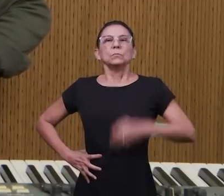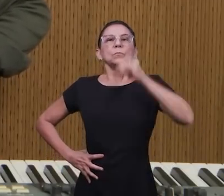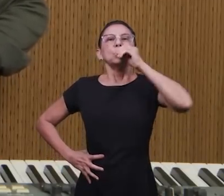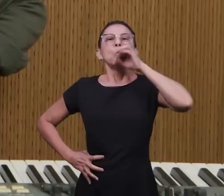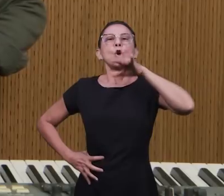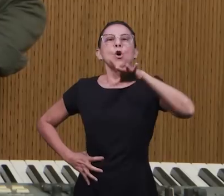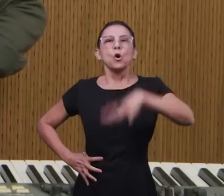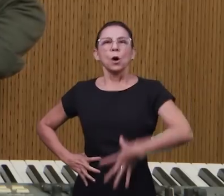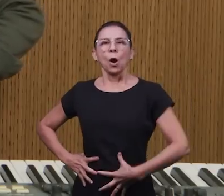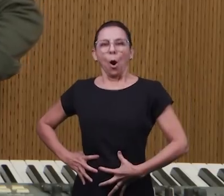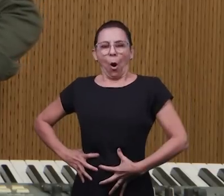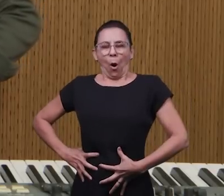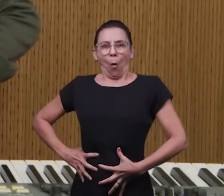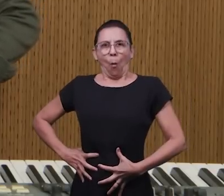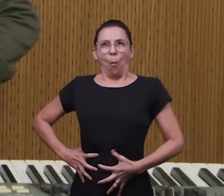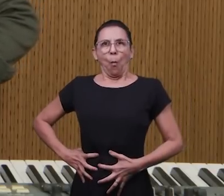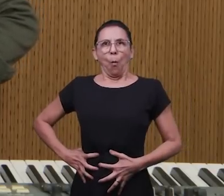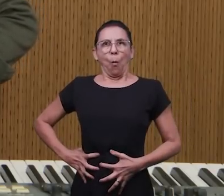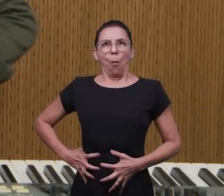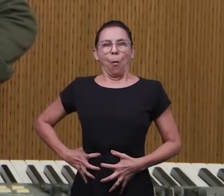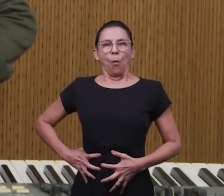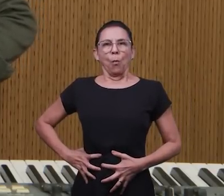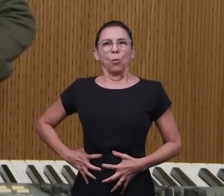soltou o ar pela boca.